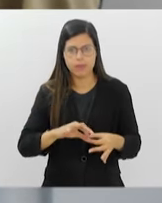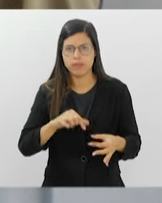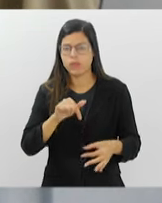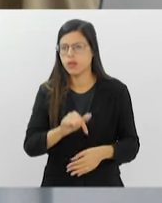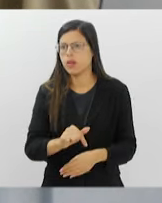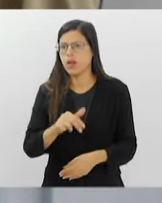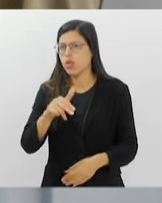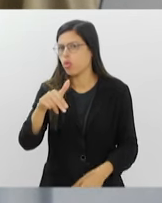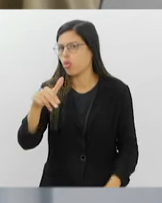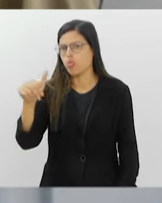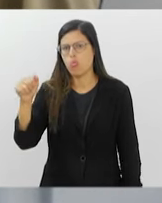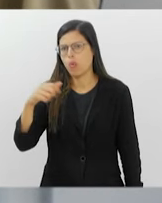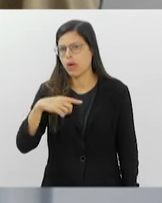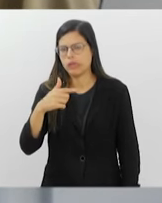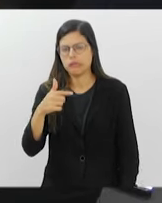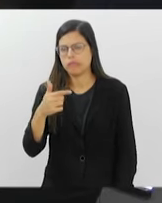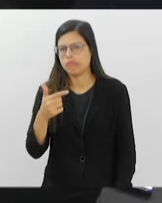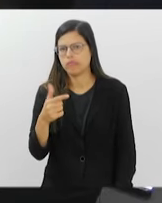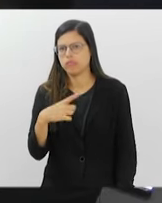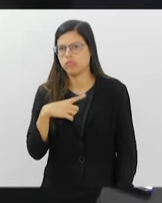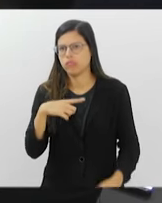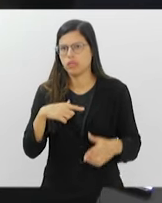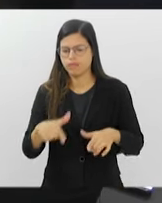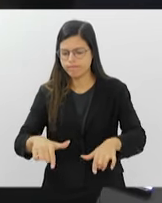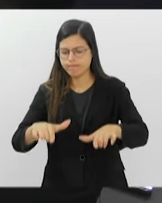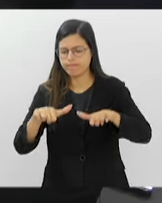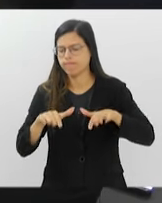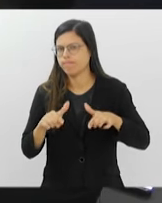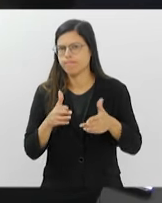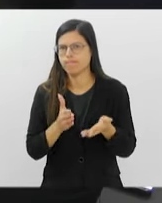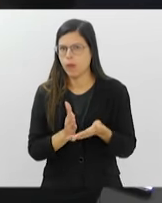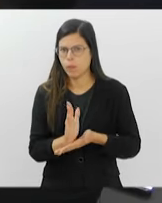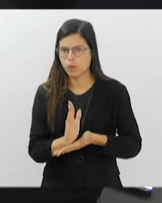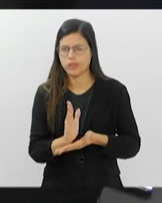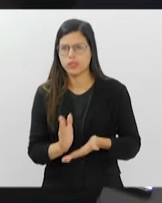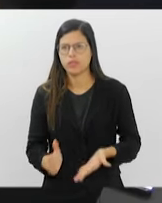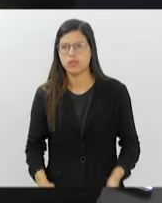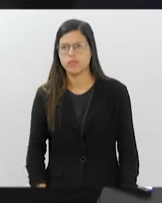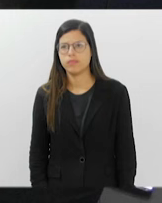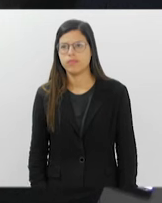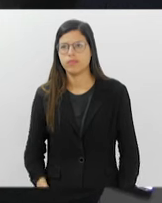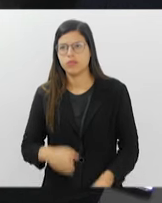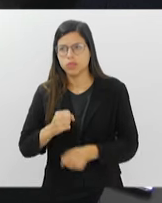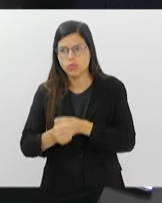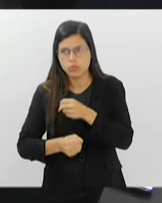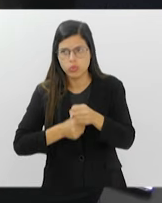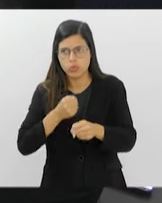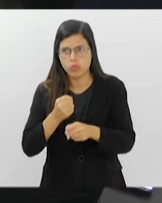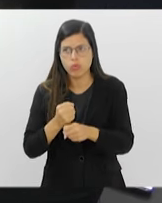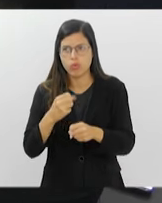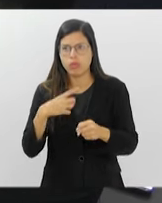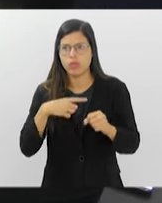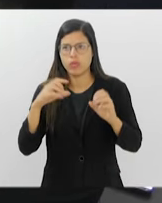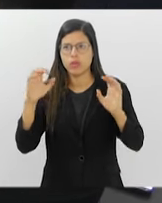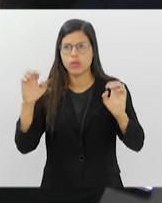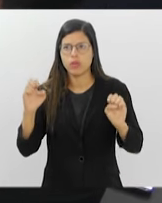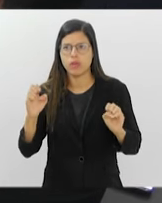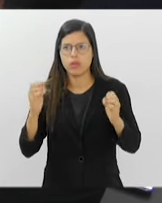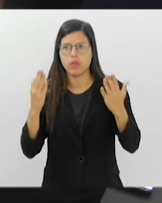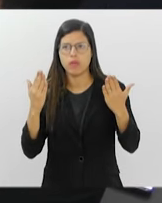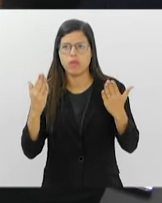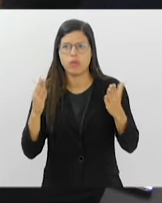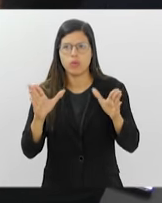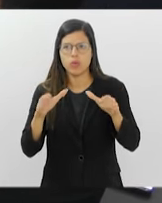aprovação meu Deus do céu então eh todo ano quando tem algum tipo de evento ali o corpo de